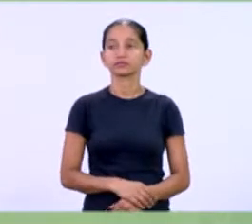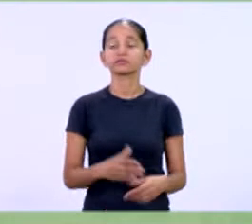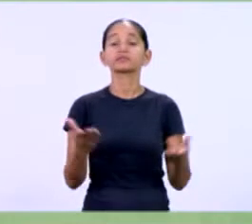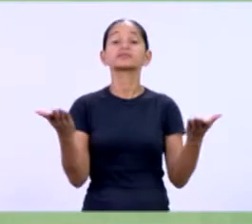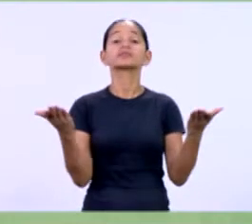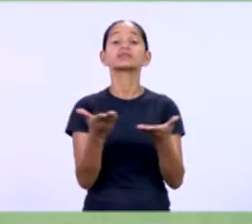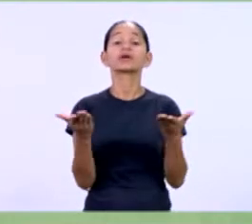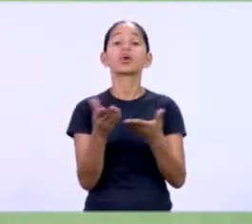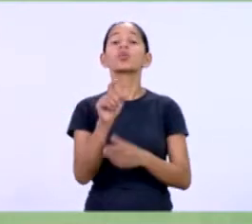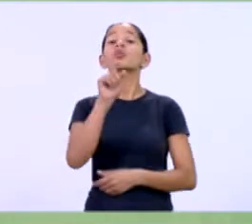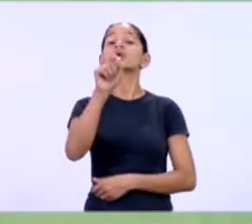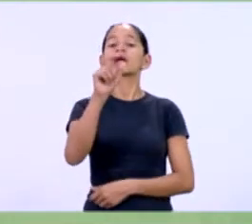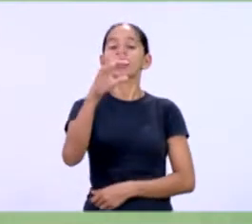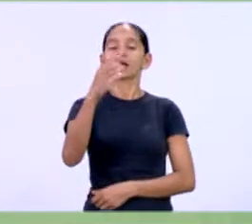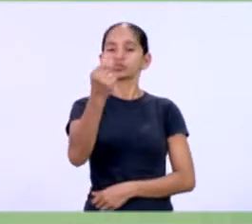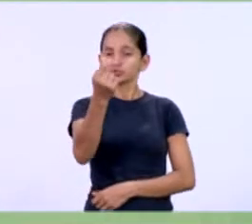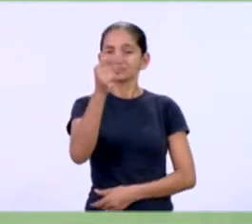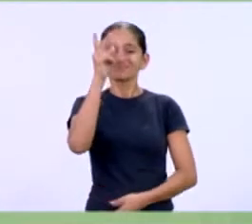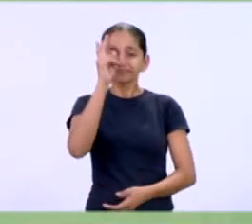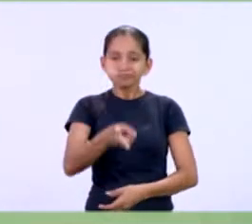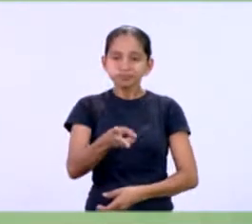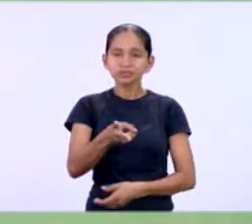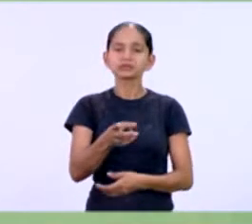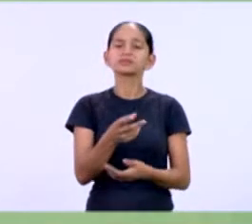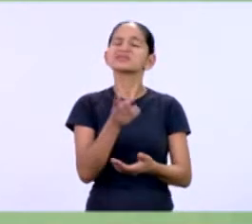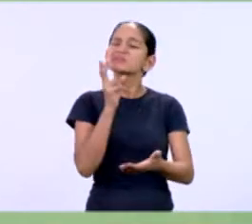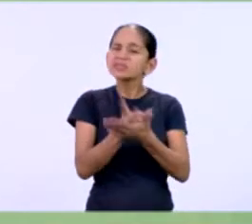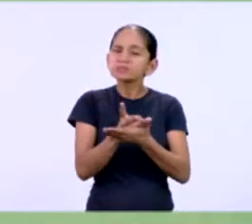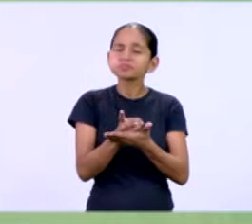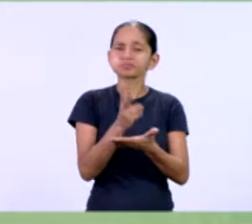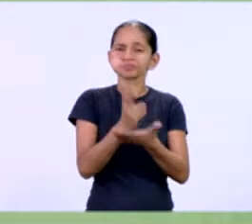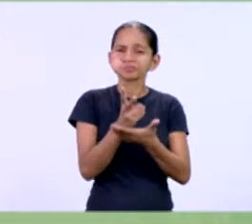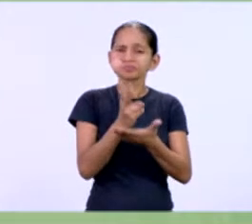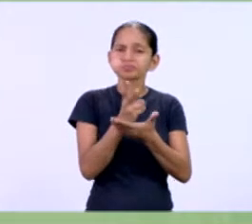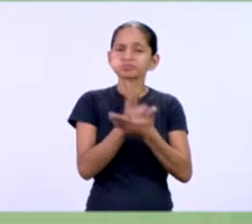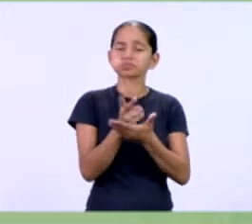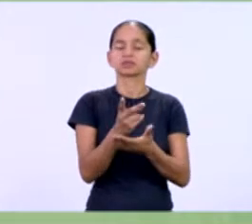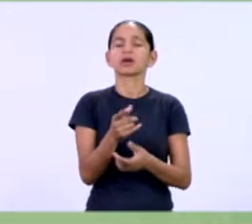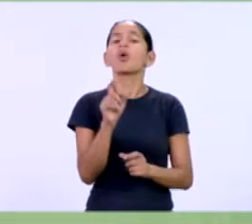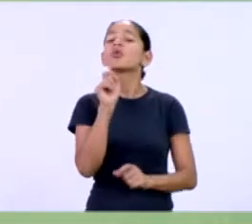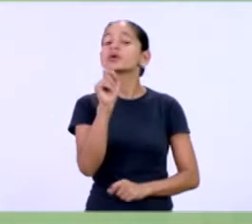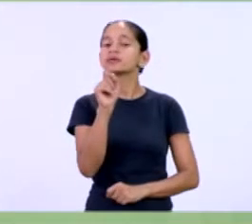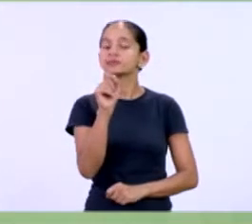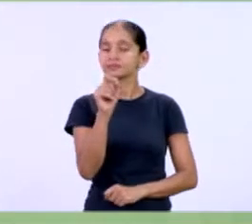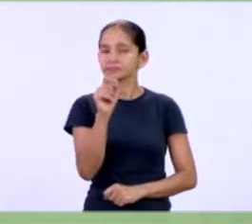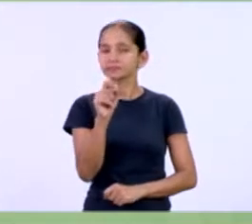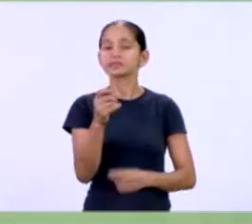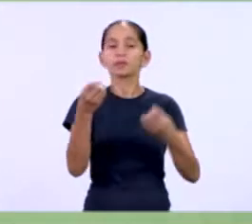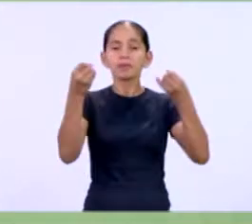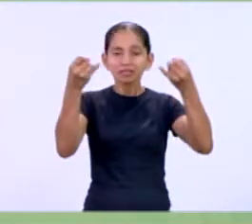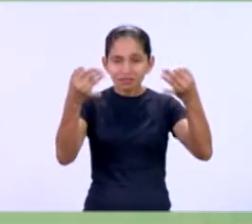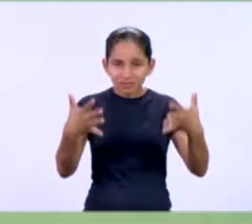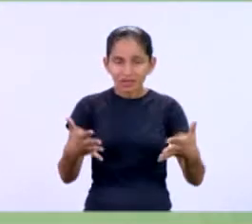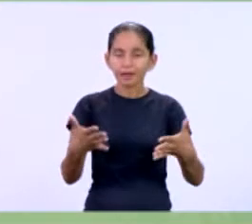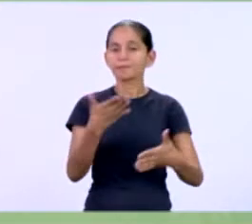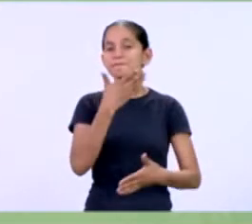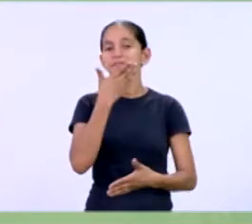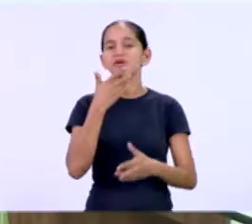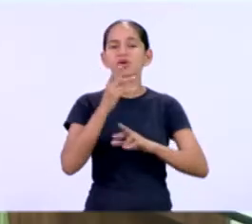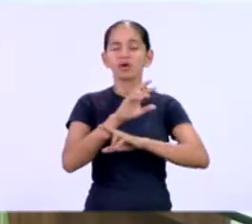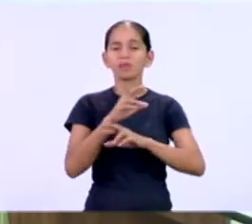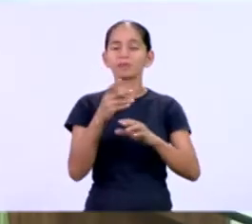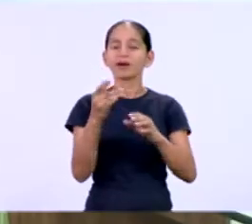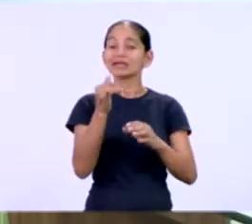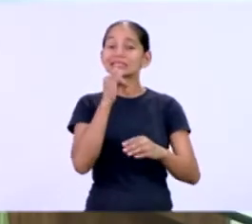Capital fixo. O capital fixo, pessoal, antes da gente ler o conceito aqui, mas para dar uma explicação um pouco mais, vamos dizer